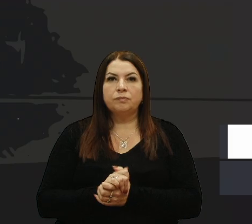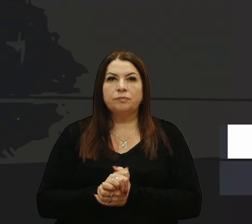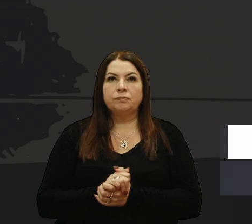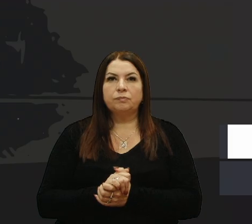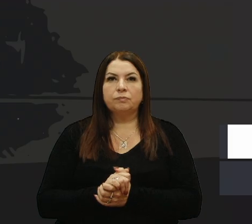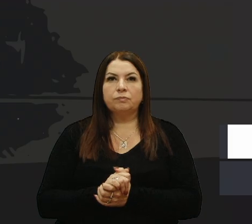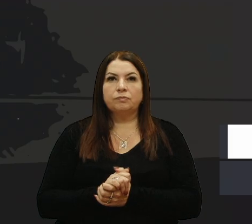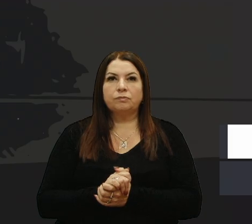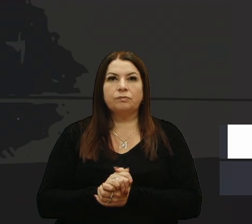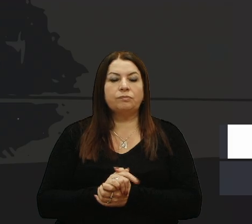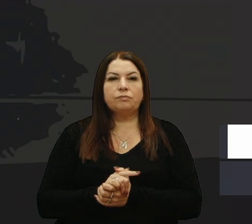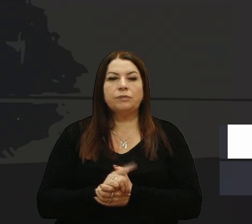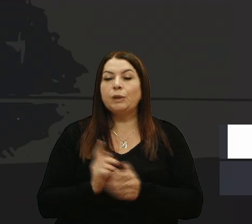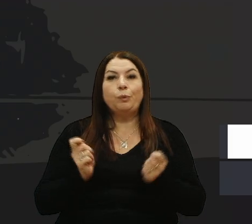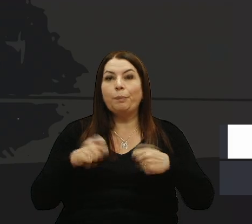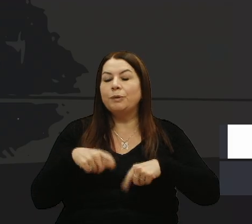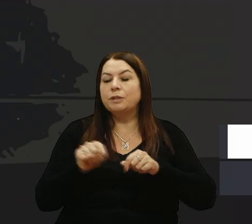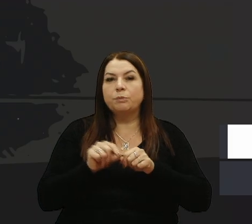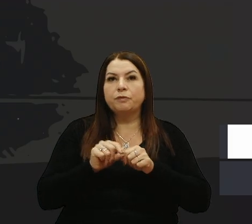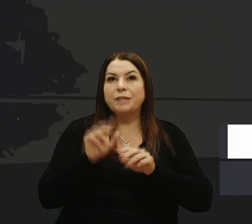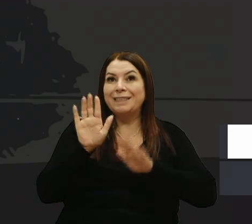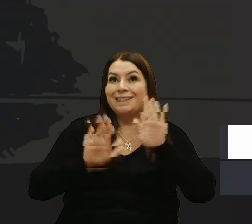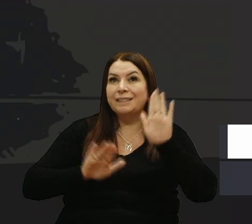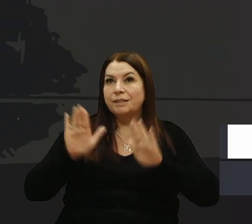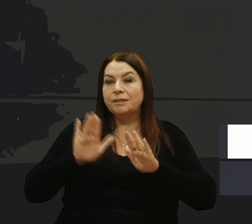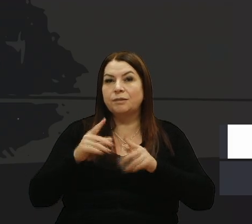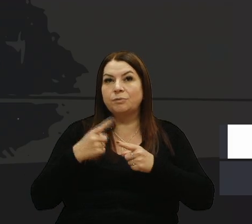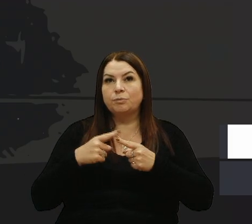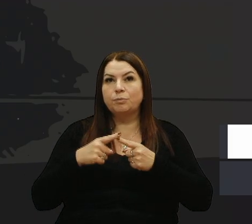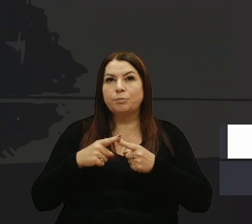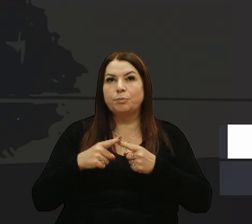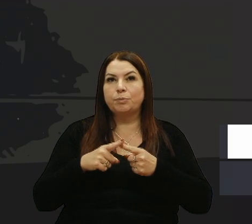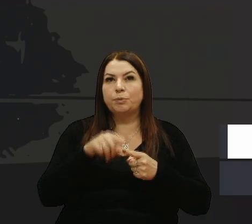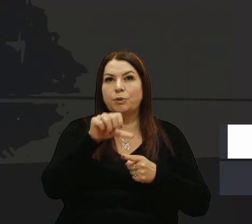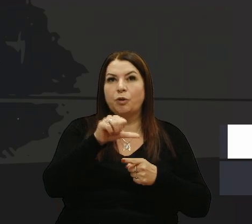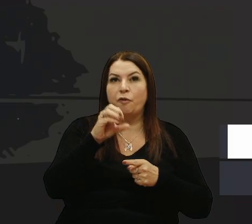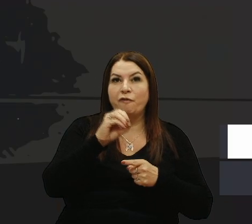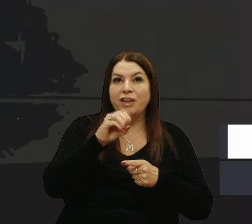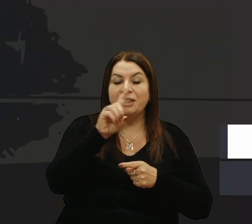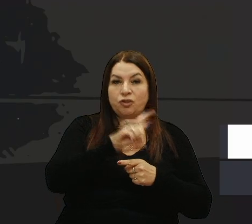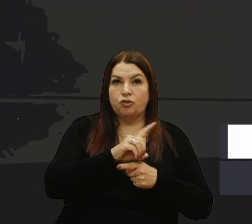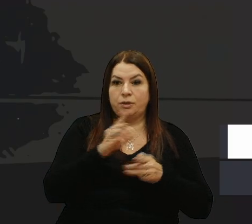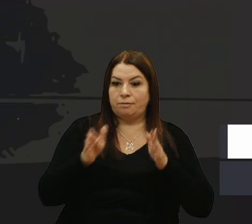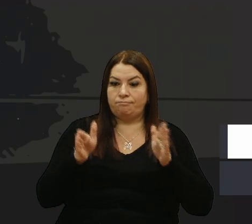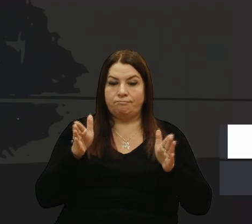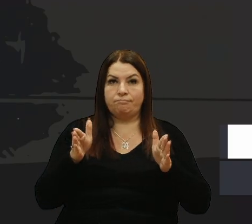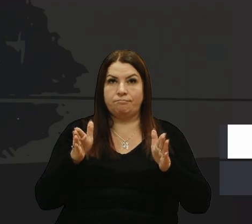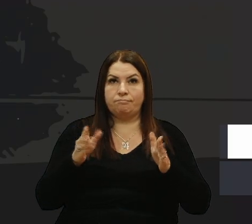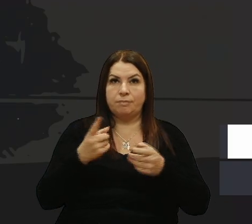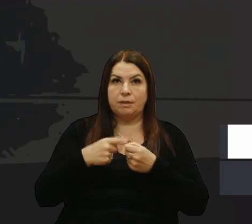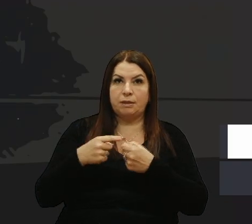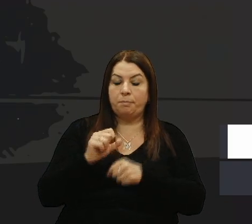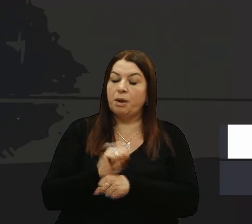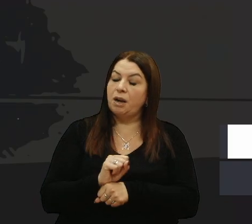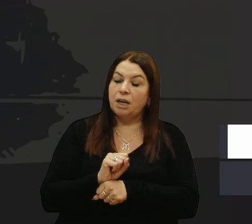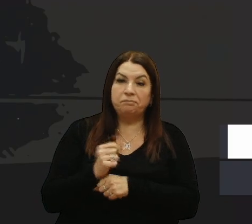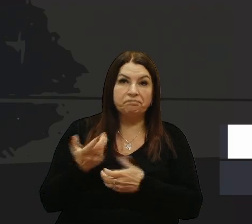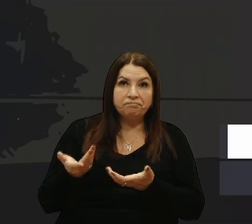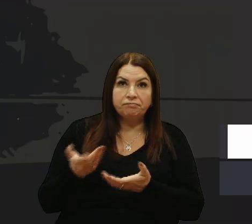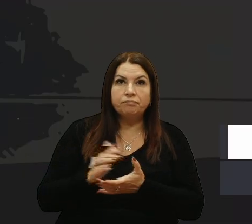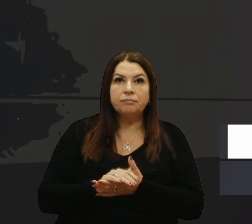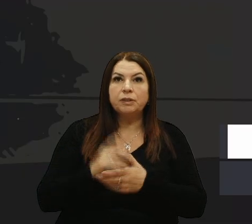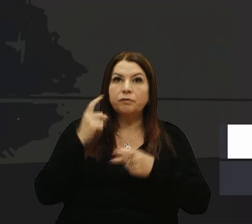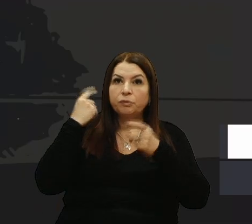que não será possível fazer licitação por 90 dias. Então, cidade parada, né? Eu